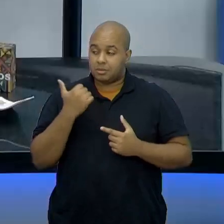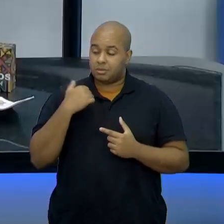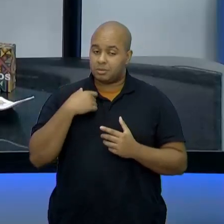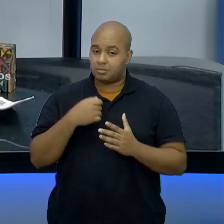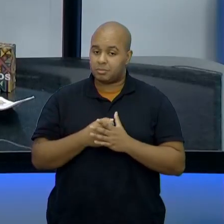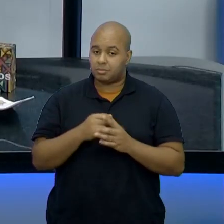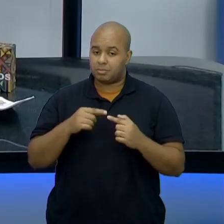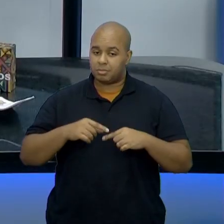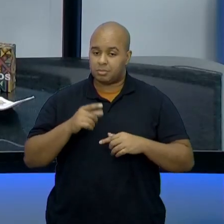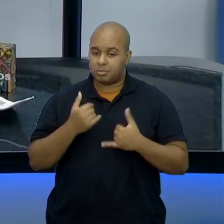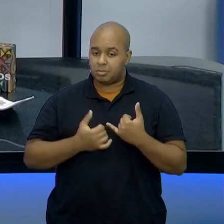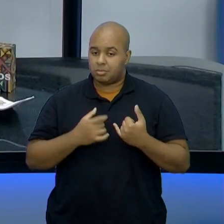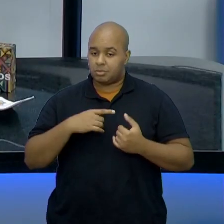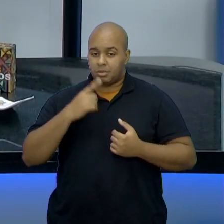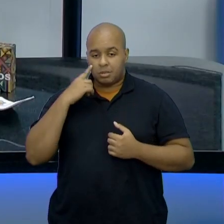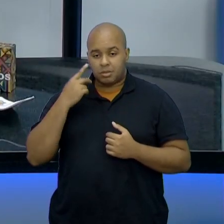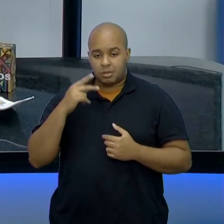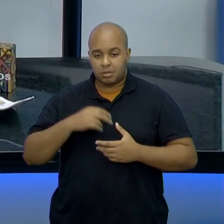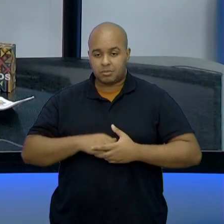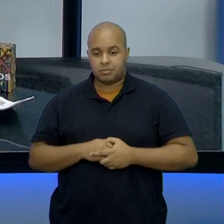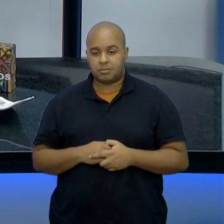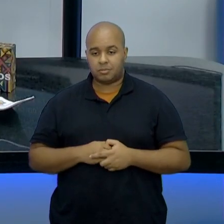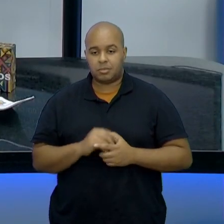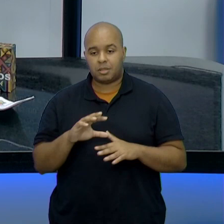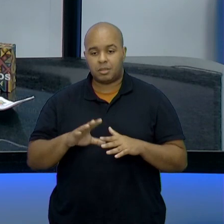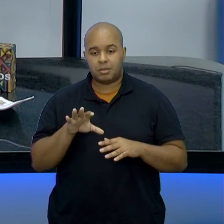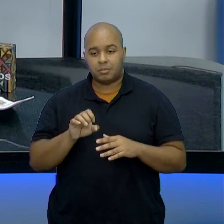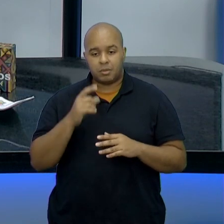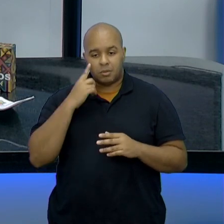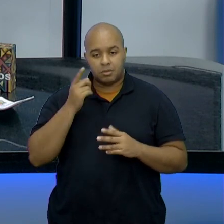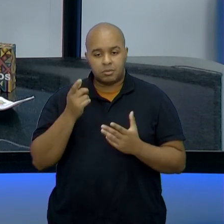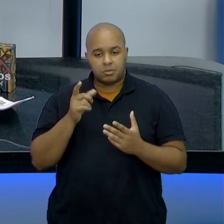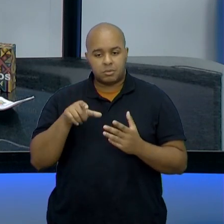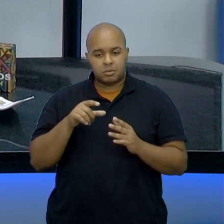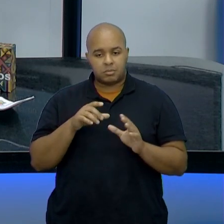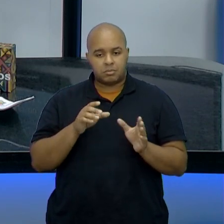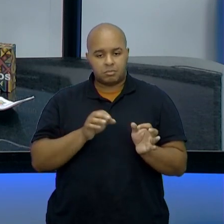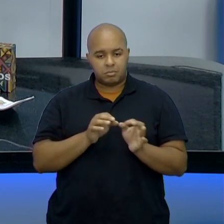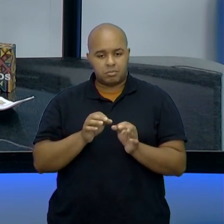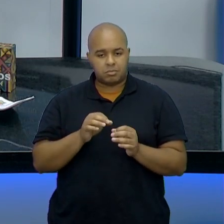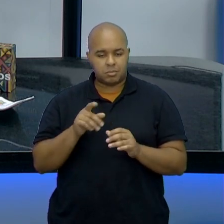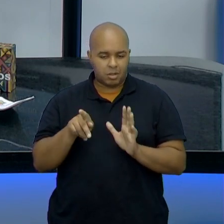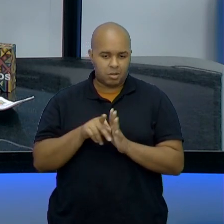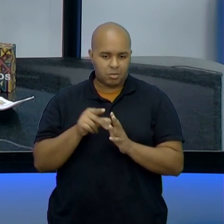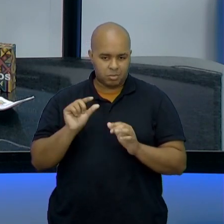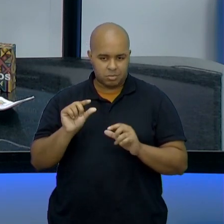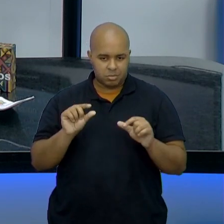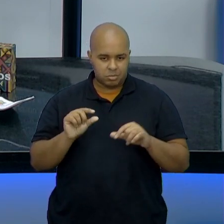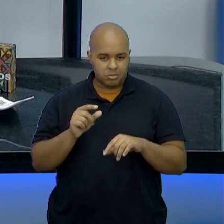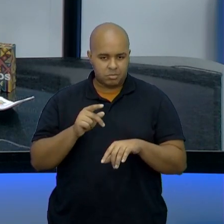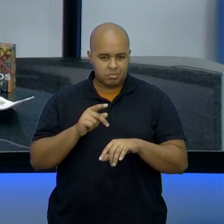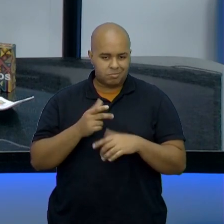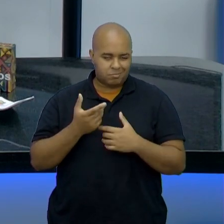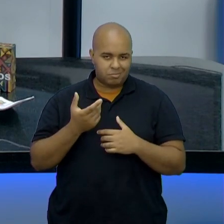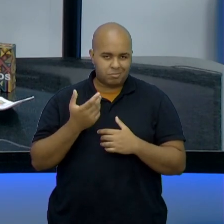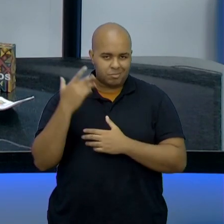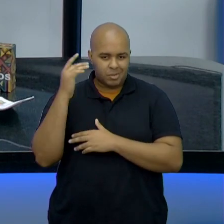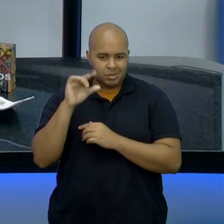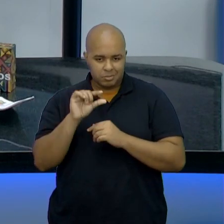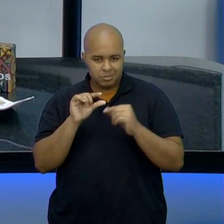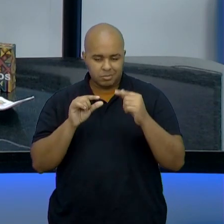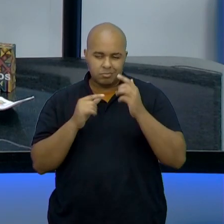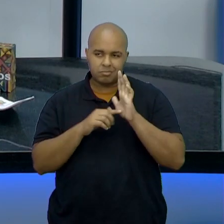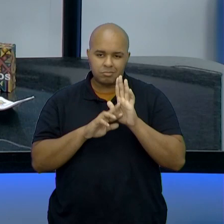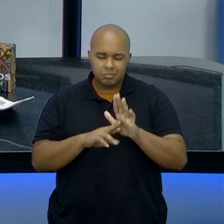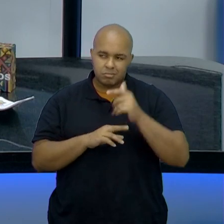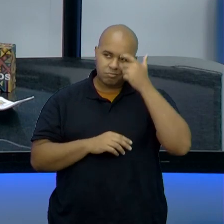na minha versão do jogo, eu acabei adquirindo essas pecinhas de madeira e de resina para